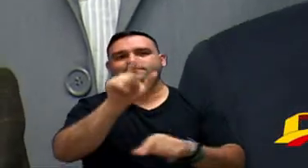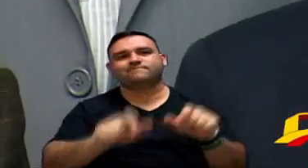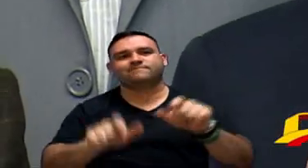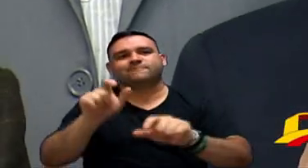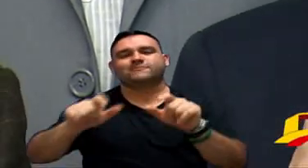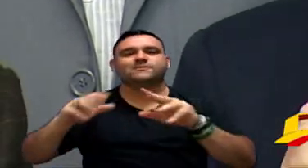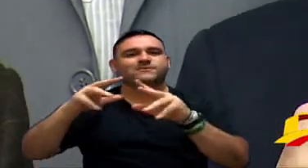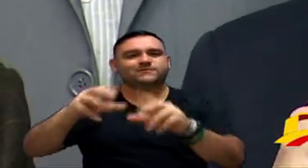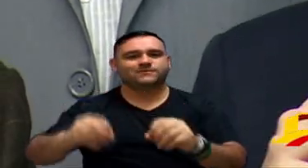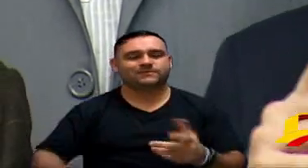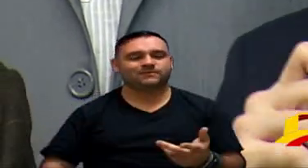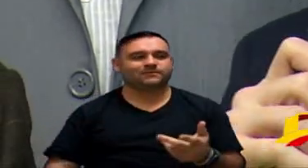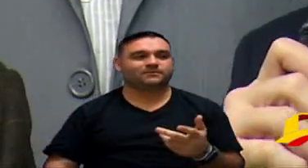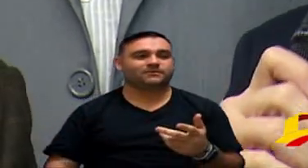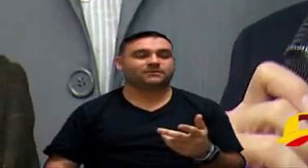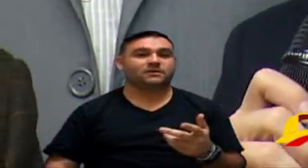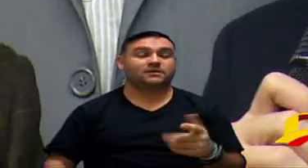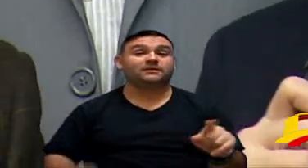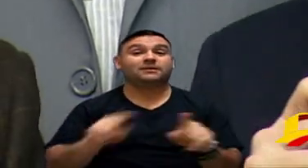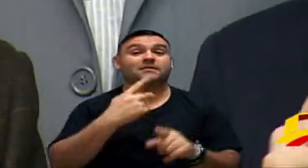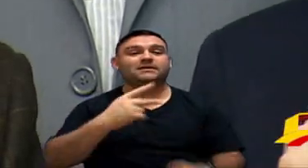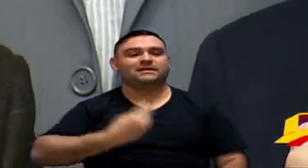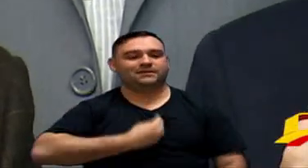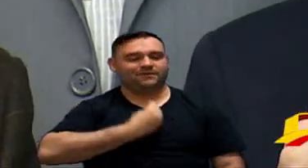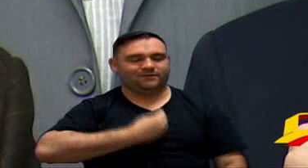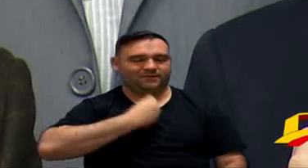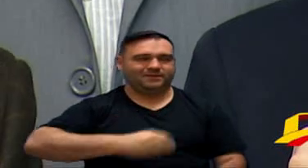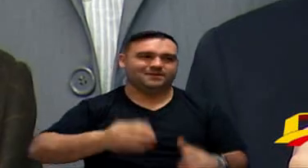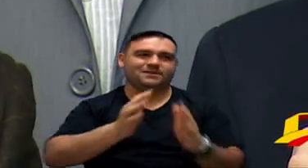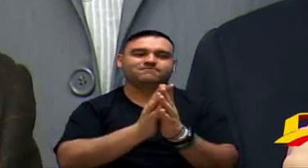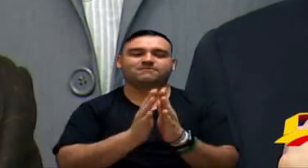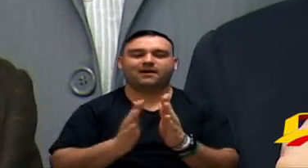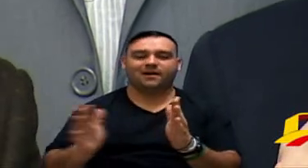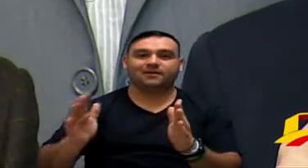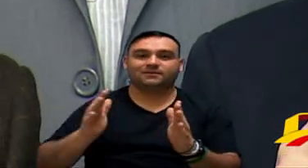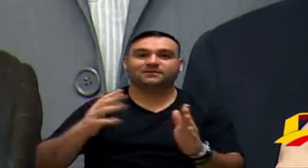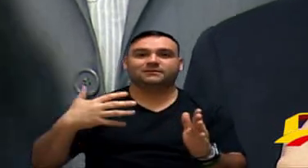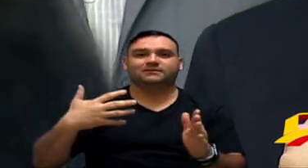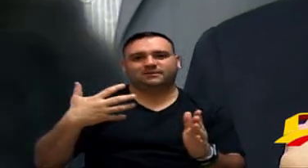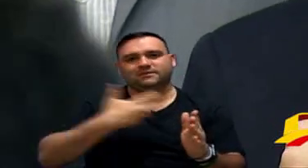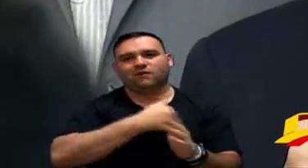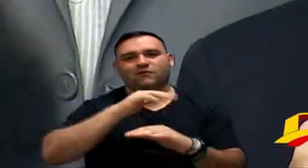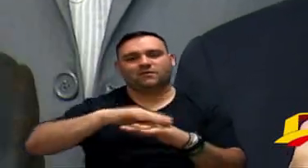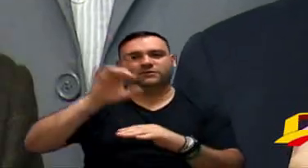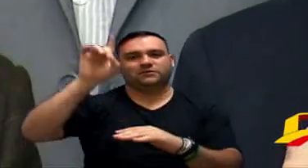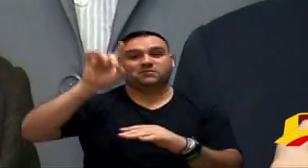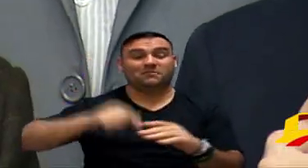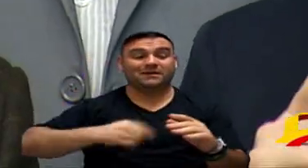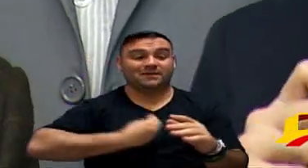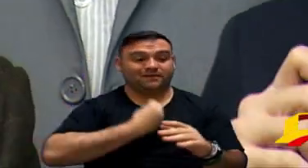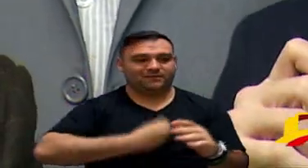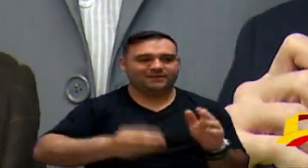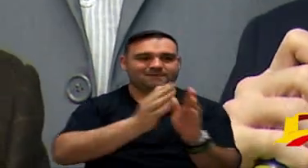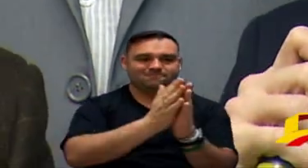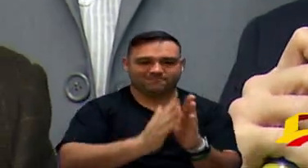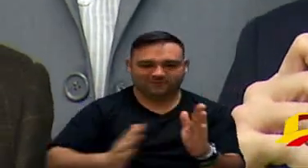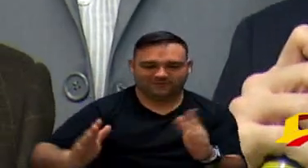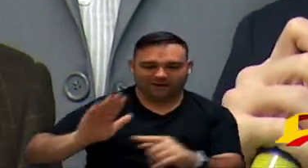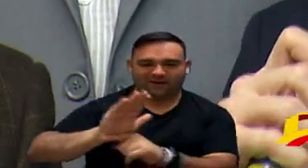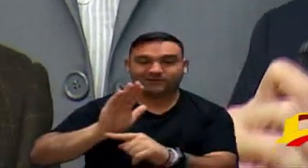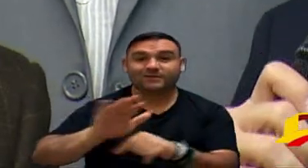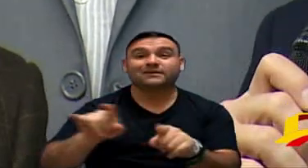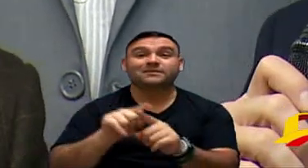pessoas prolongando a vida porque a vida só quem salva é Deus prolongando a vida e